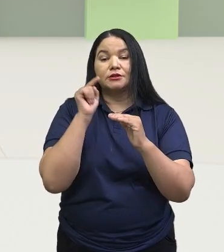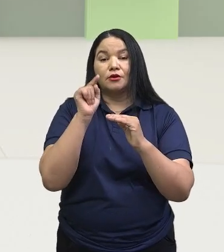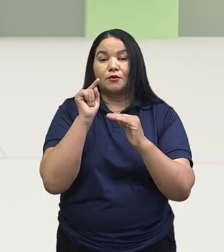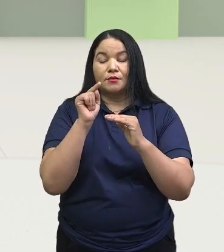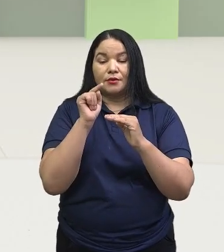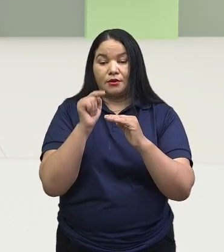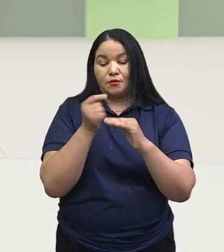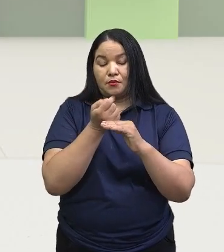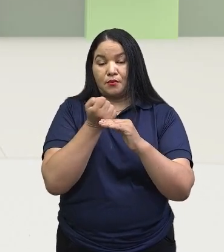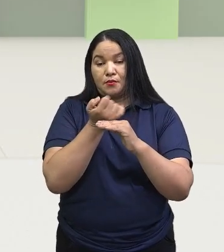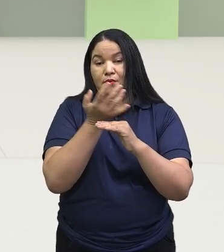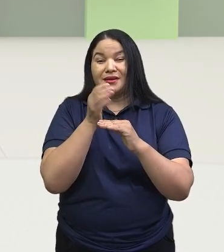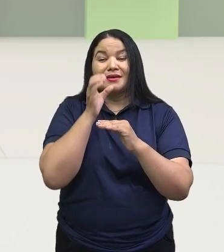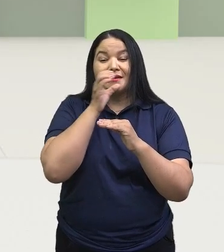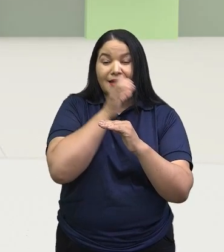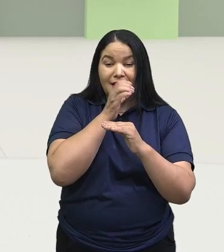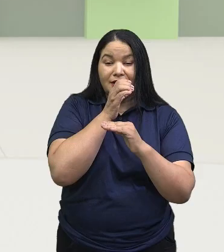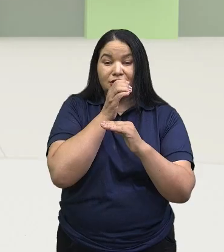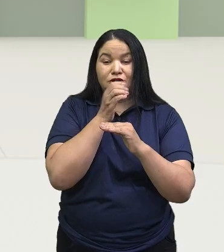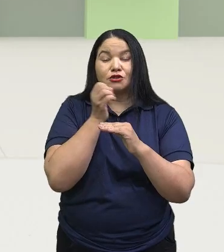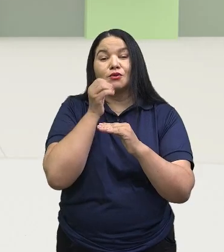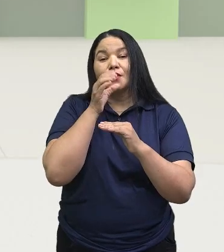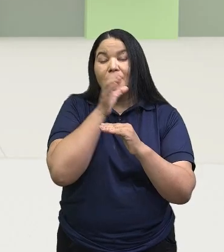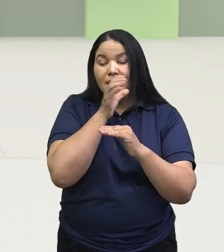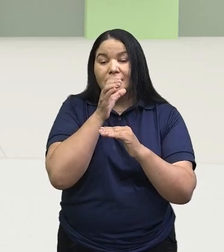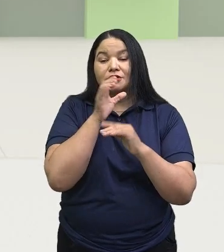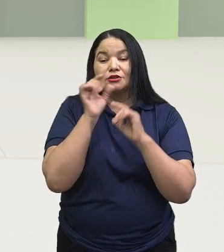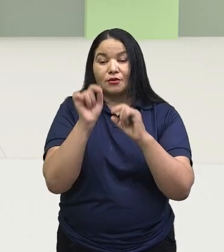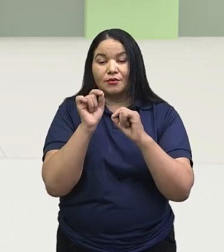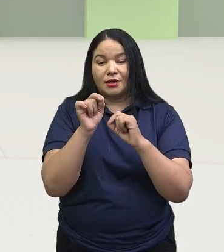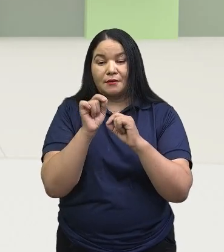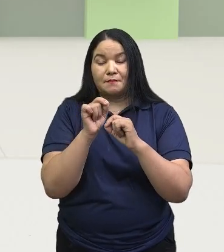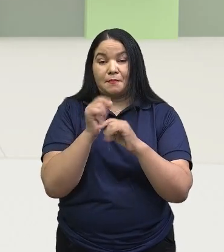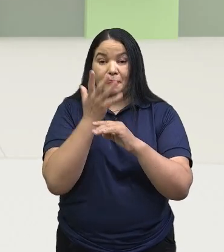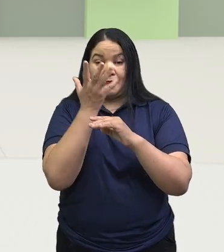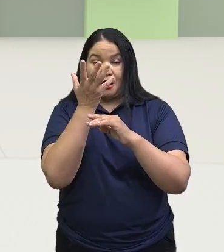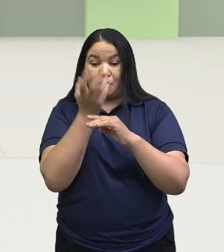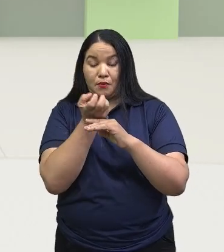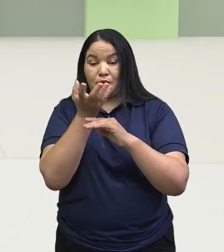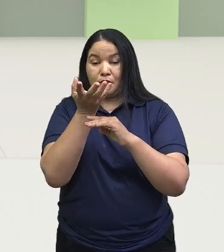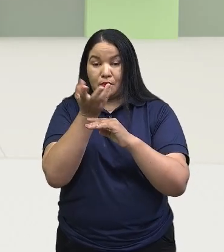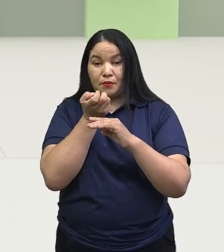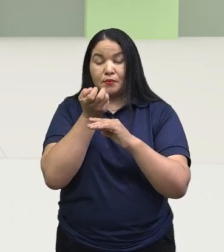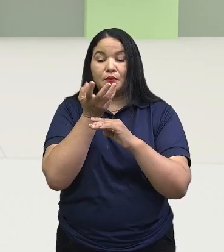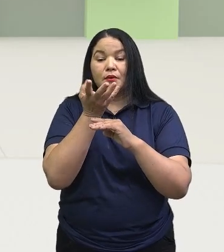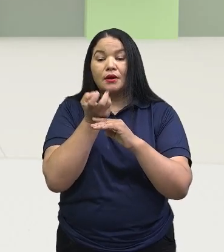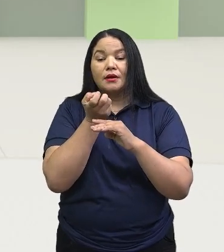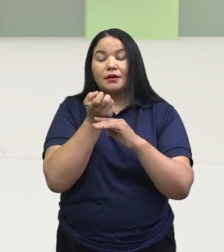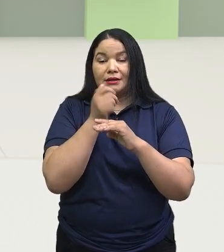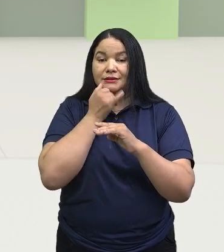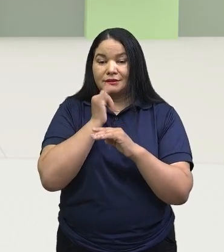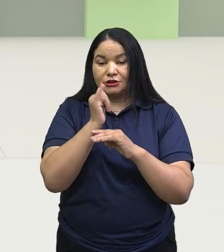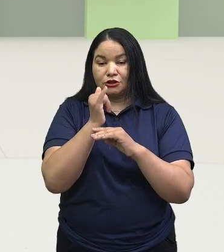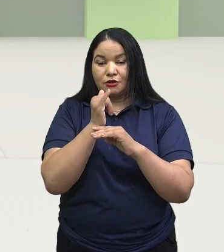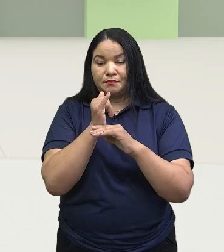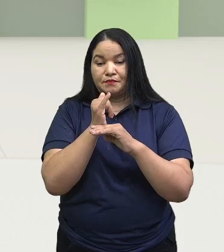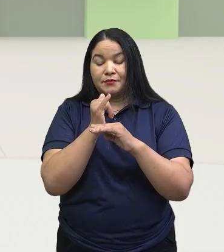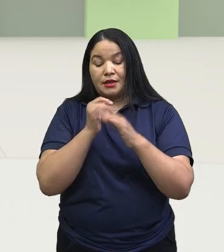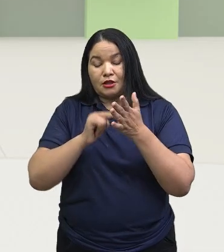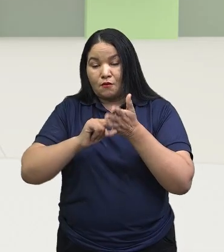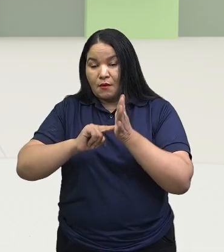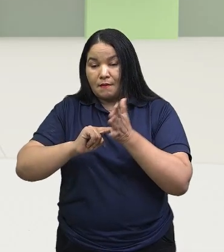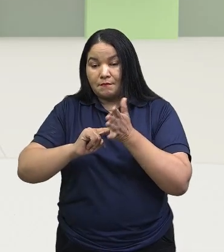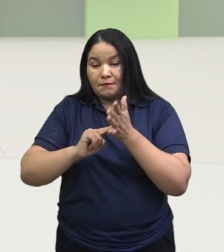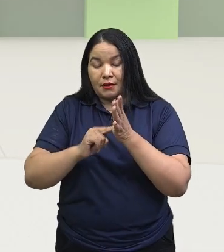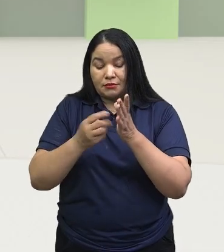fonte quente. O que significa essa fonte quente? É de onde tira o calor, de onde ela recebe energia. A máquina, então, produz